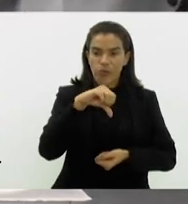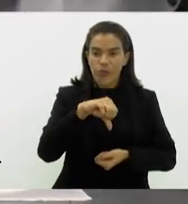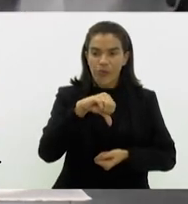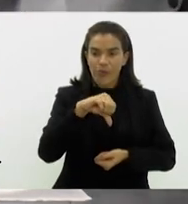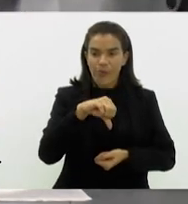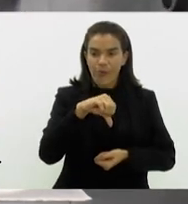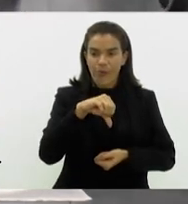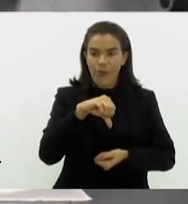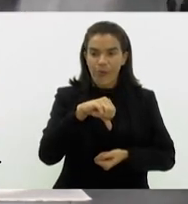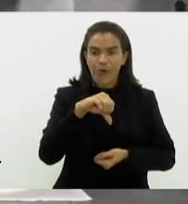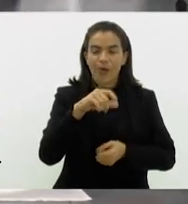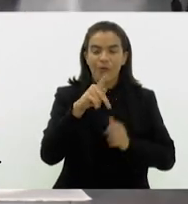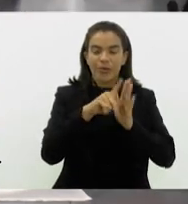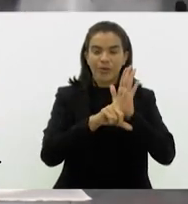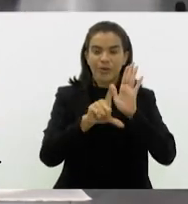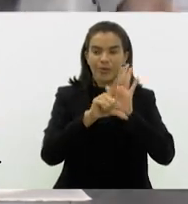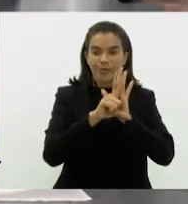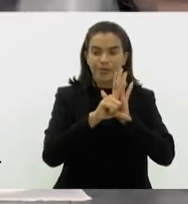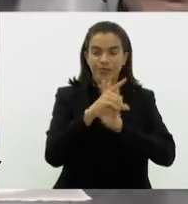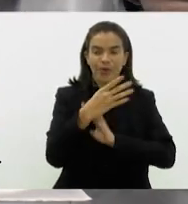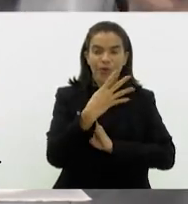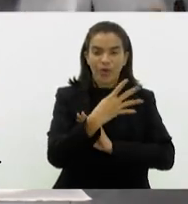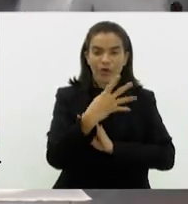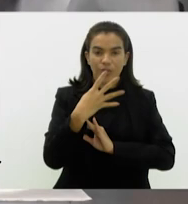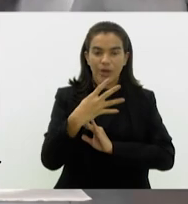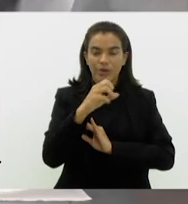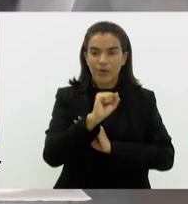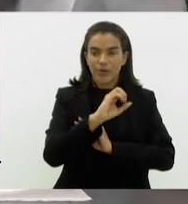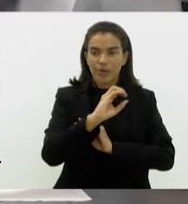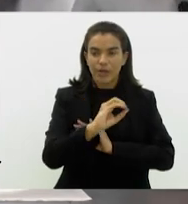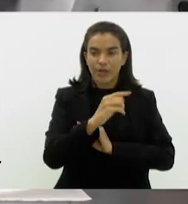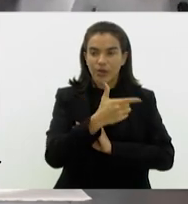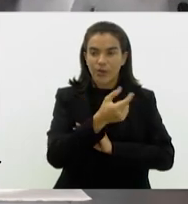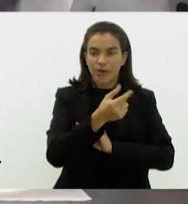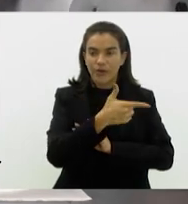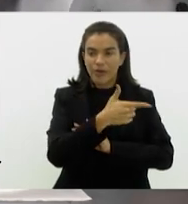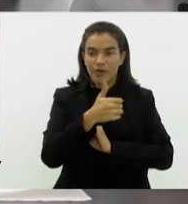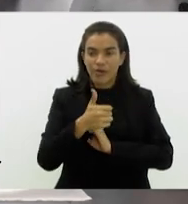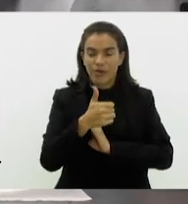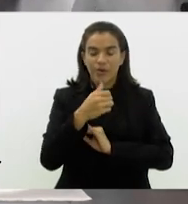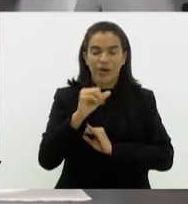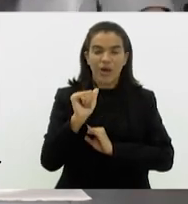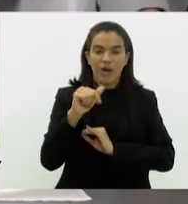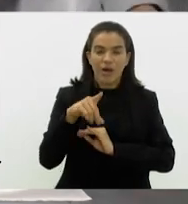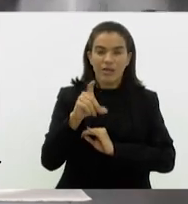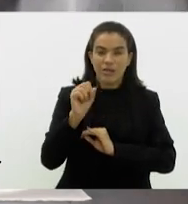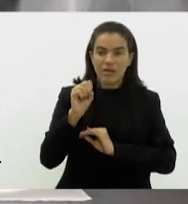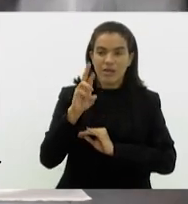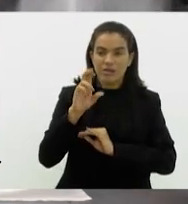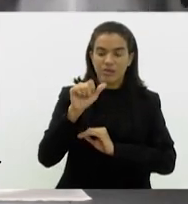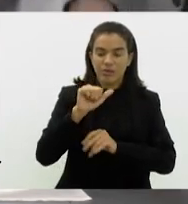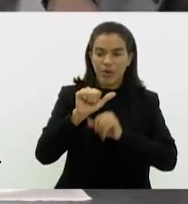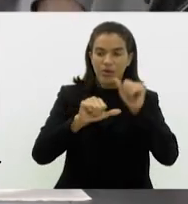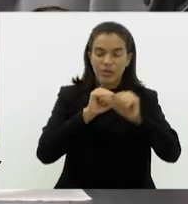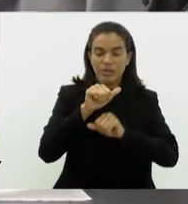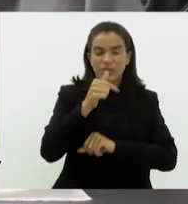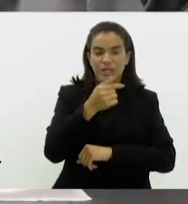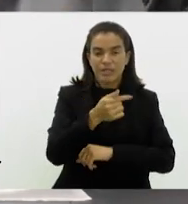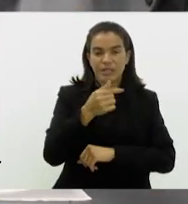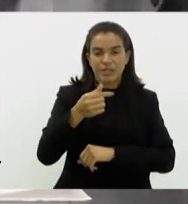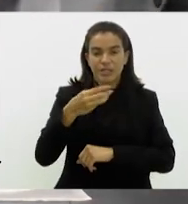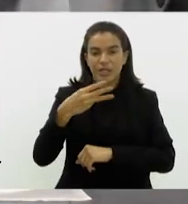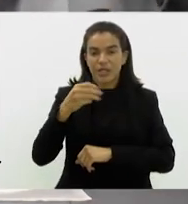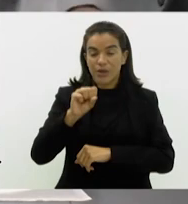pauta. 49 é o projeto de lei 4480 de 21, de autoria do deputado Anderson Moraes, que altera a lei 5.738, de